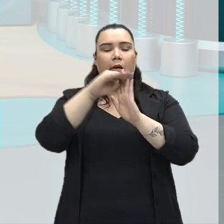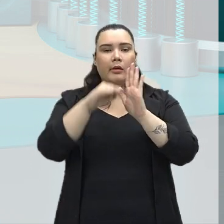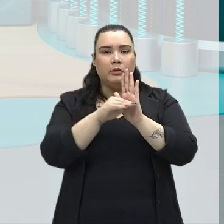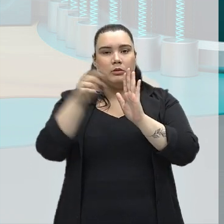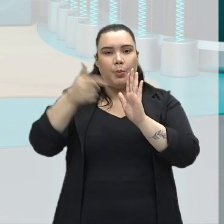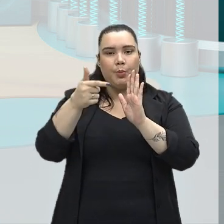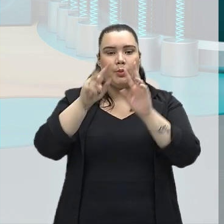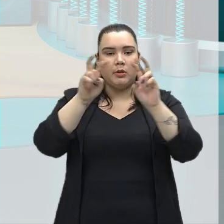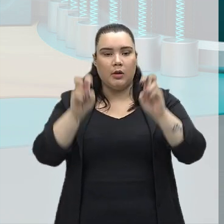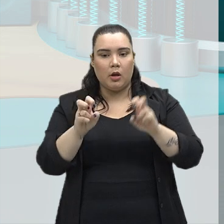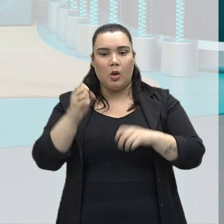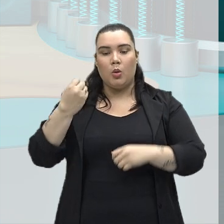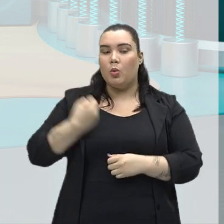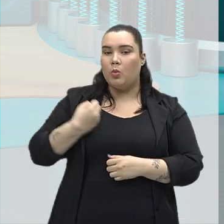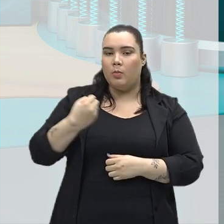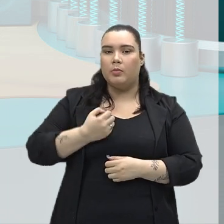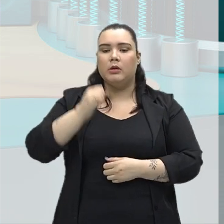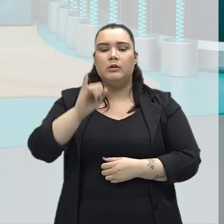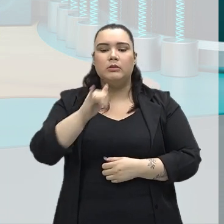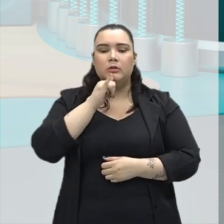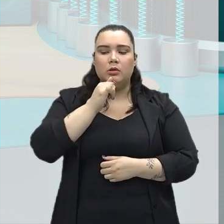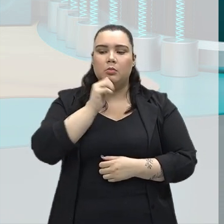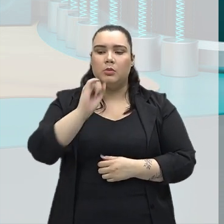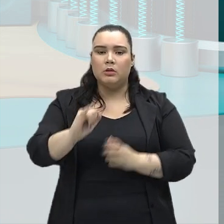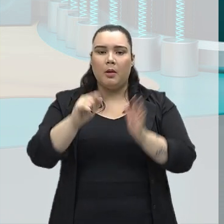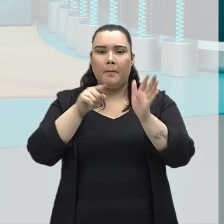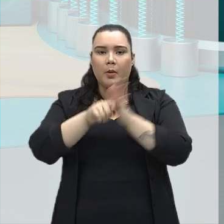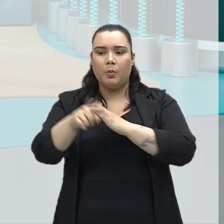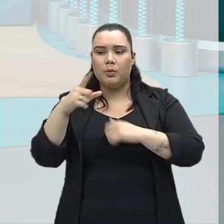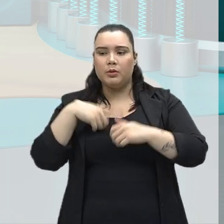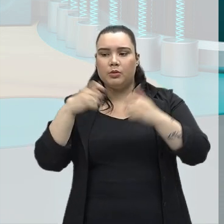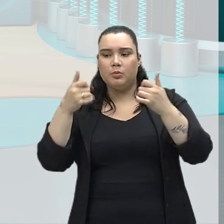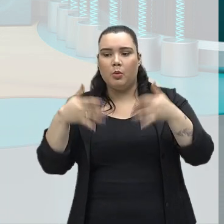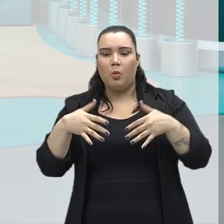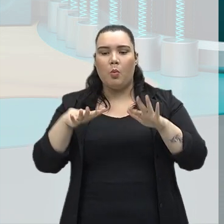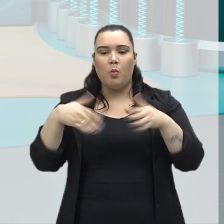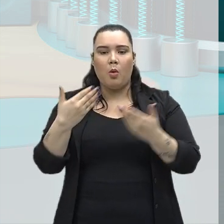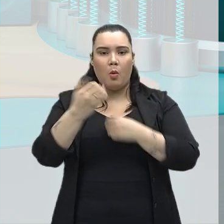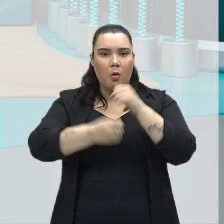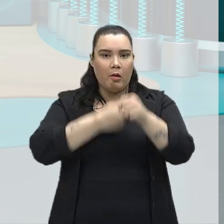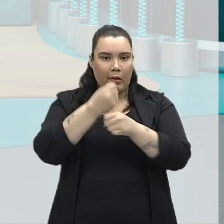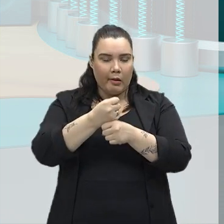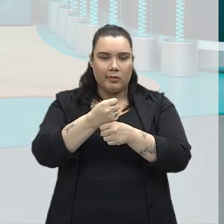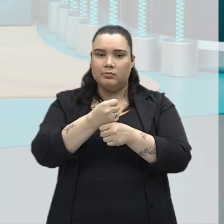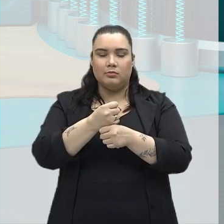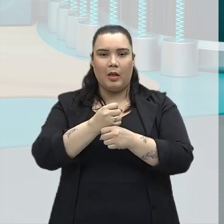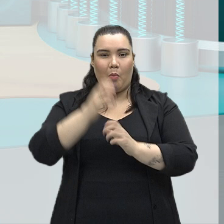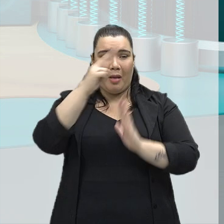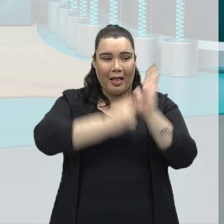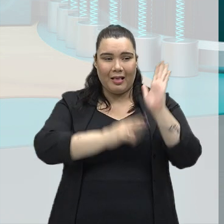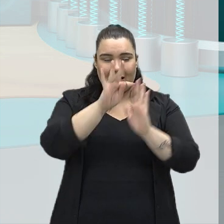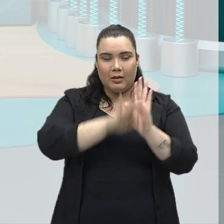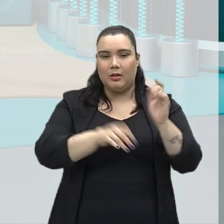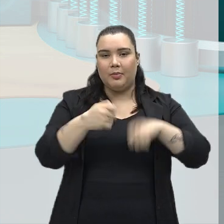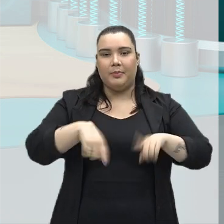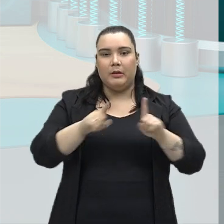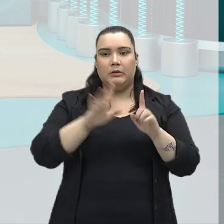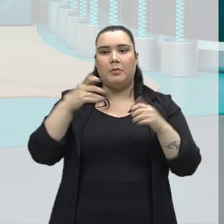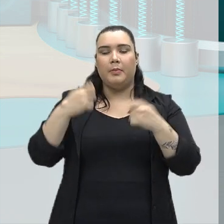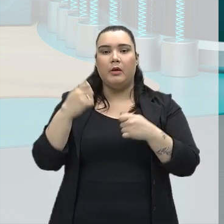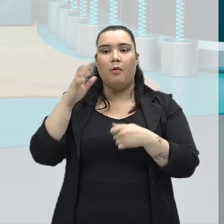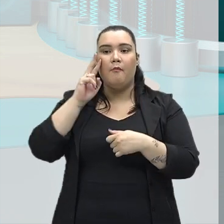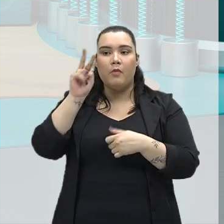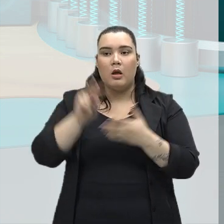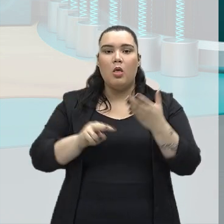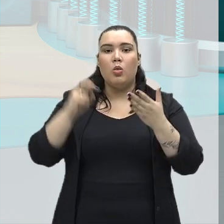numerais. Se na minha pergunta tiver em que ano, eu não vou ler o texto, eu vou correr para saber o ano, a